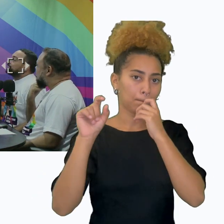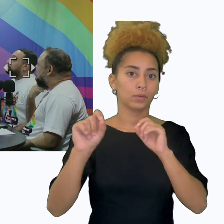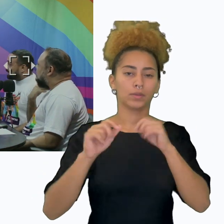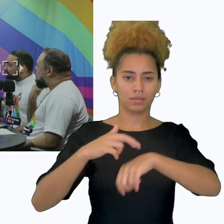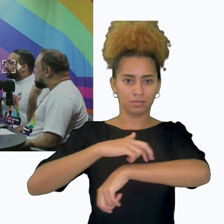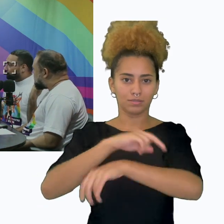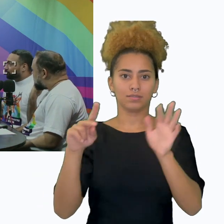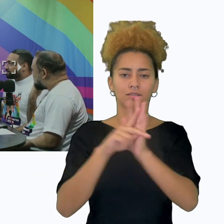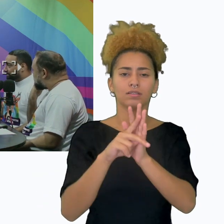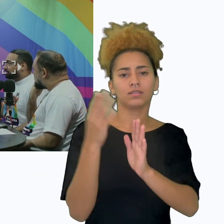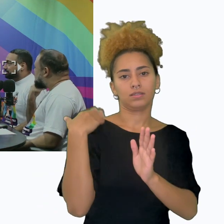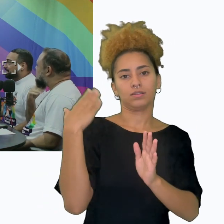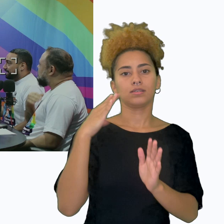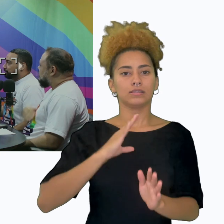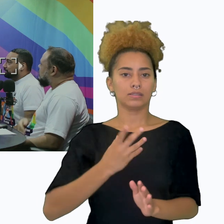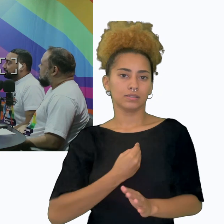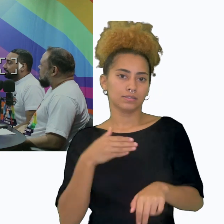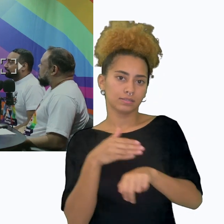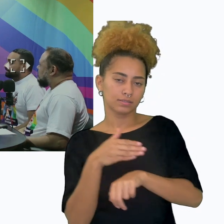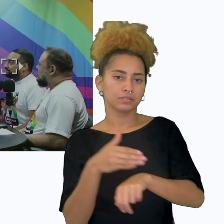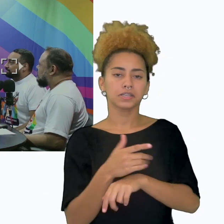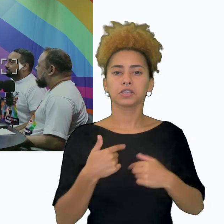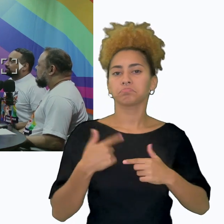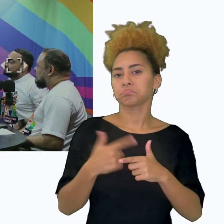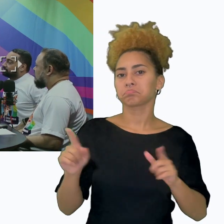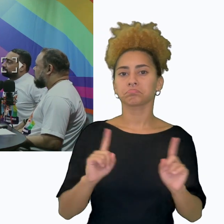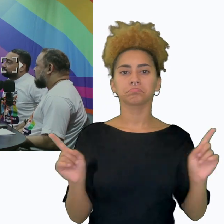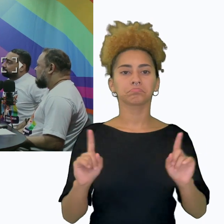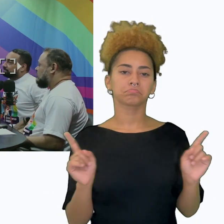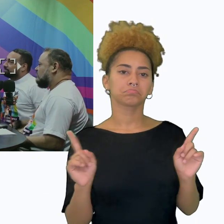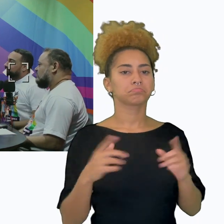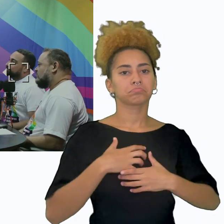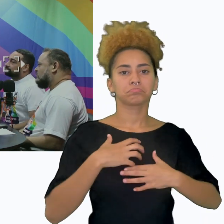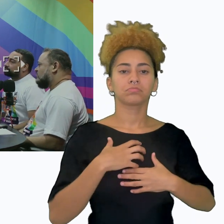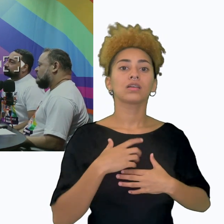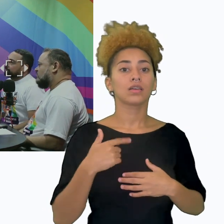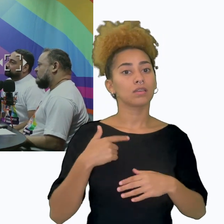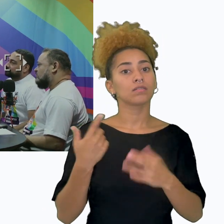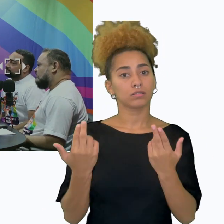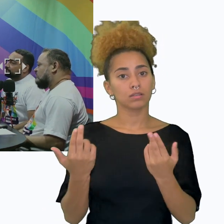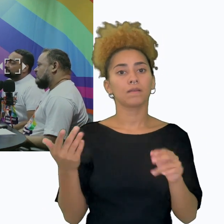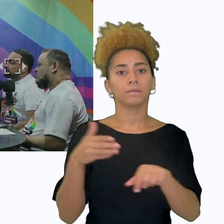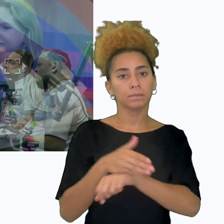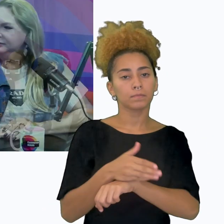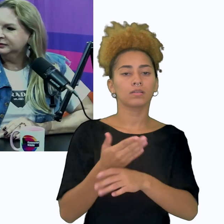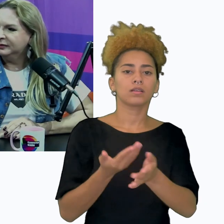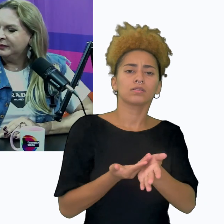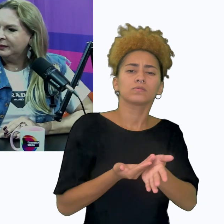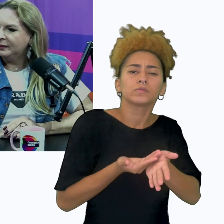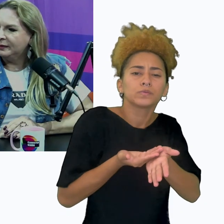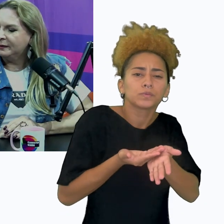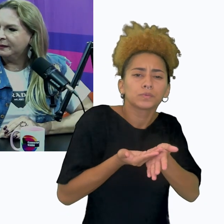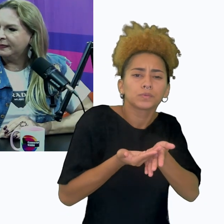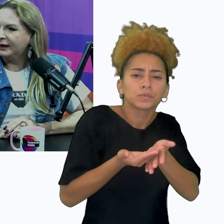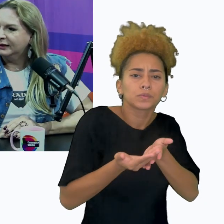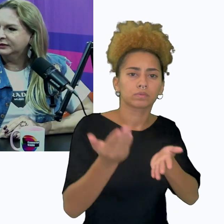Era um que Miss, participavam as trans os na trans época, né? Também. Não tinha problema, não. Não tinha, de jeito nenhum. Eu fiz parte do começo